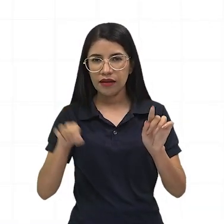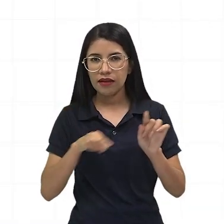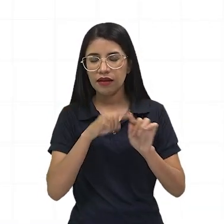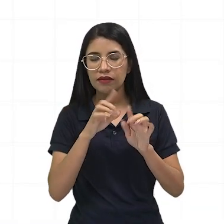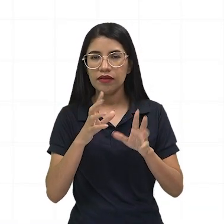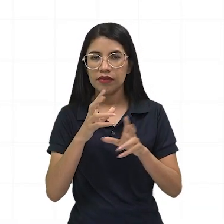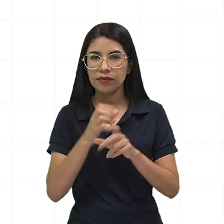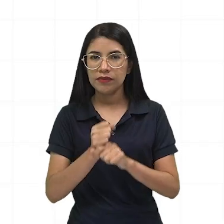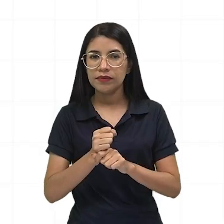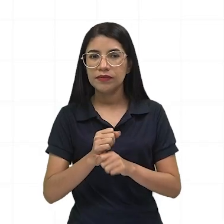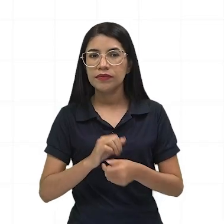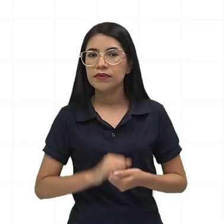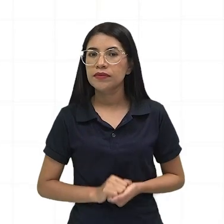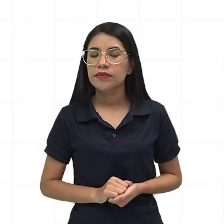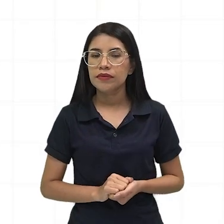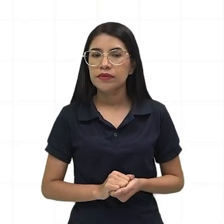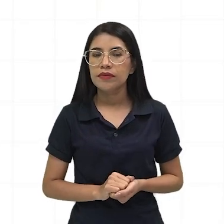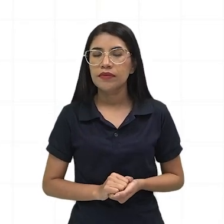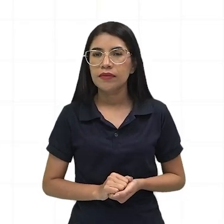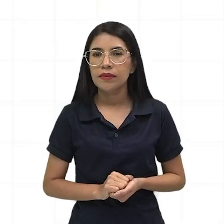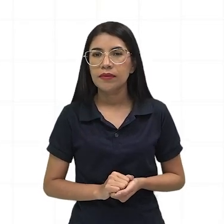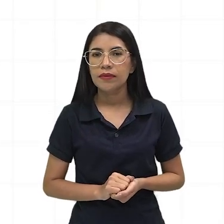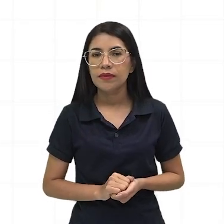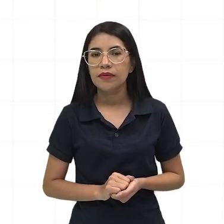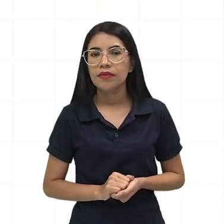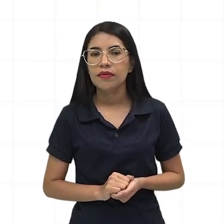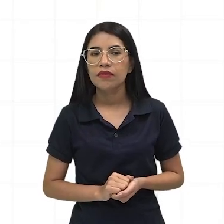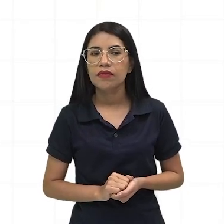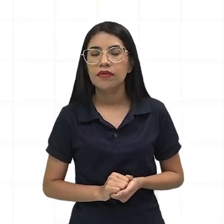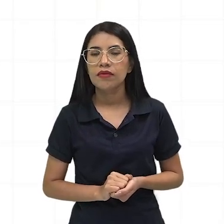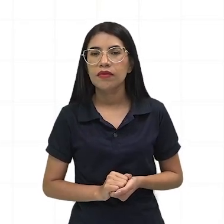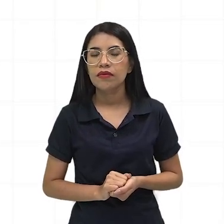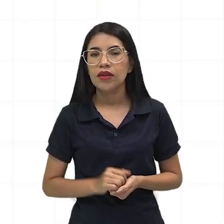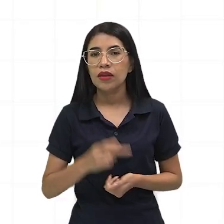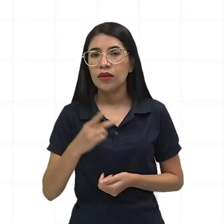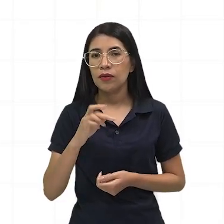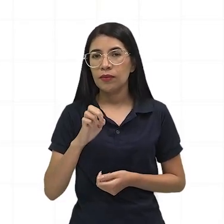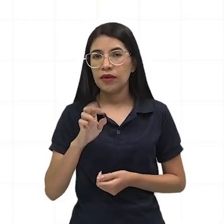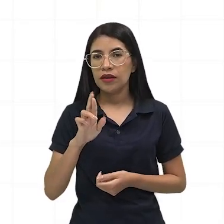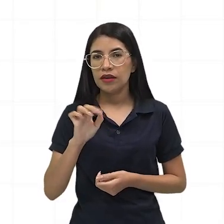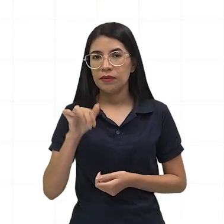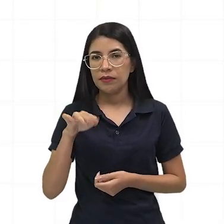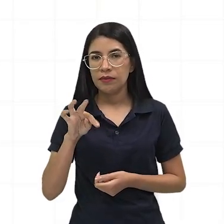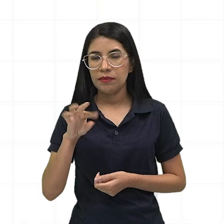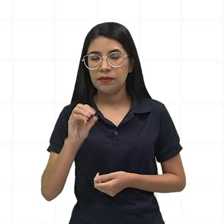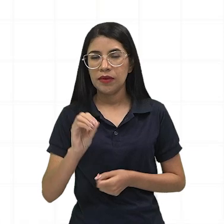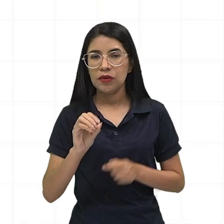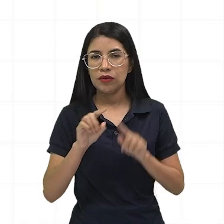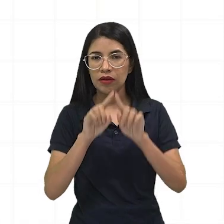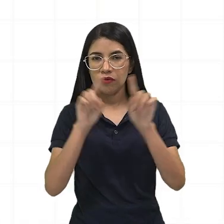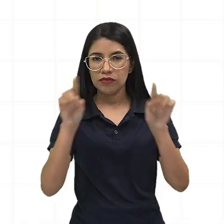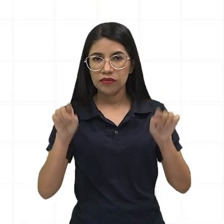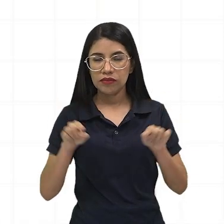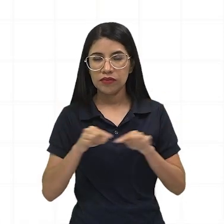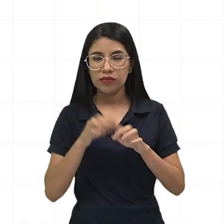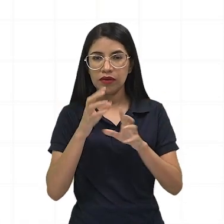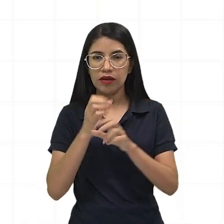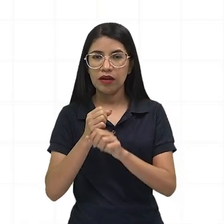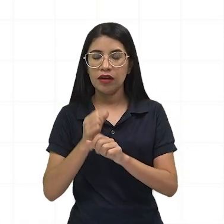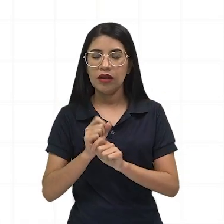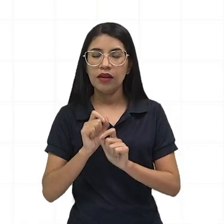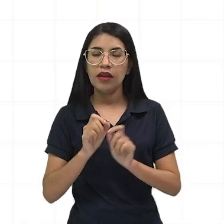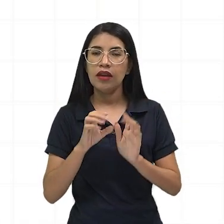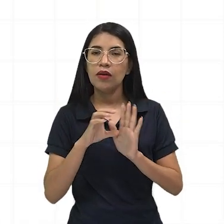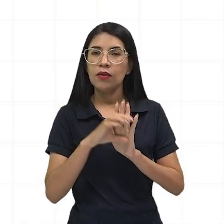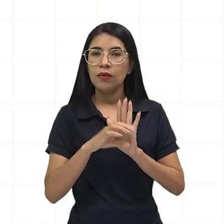do círculo, beleza? É o que nós vamos abordar agora. É um conceito matemático que mede